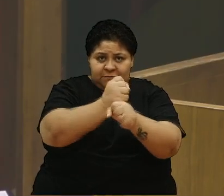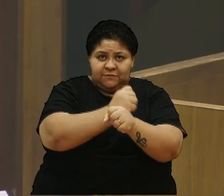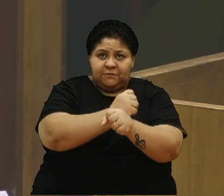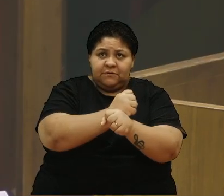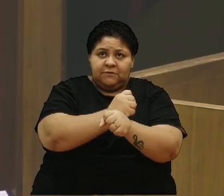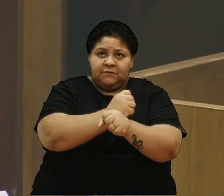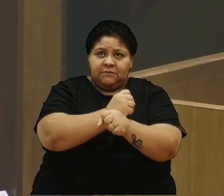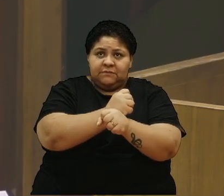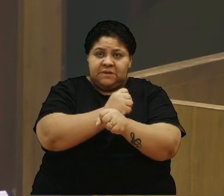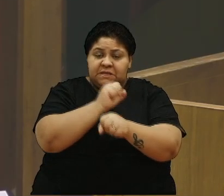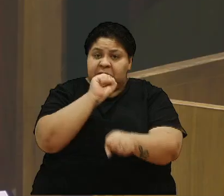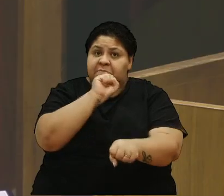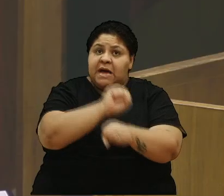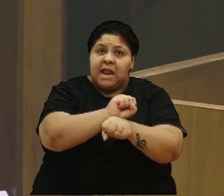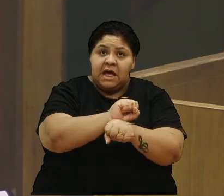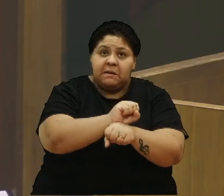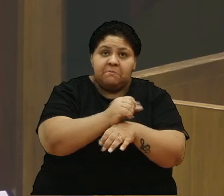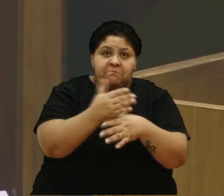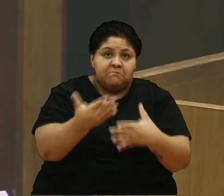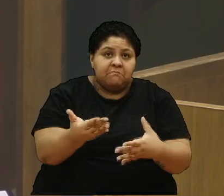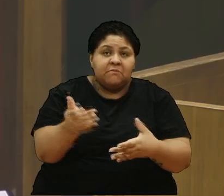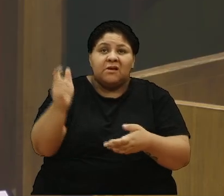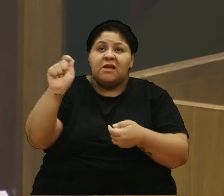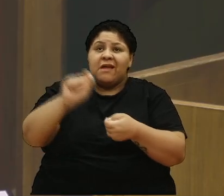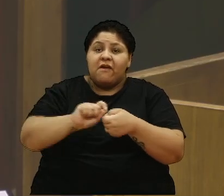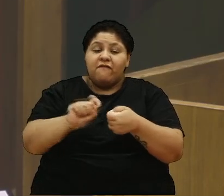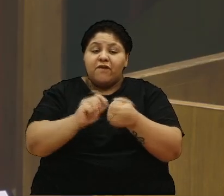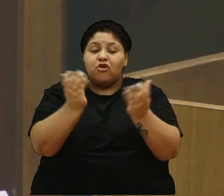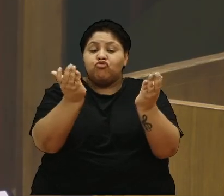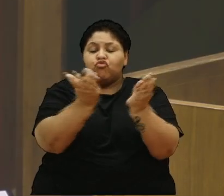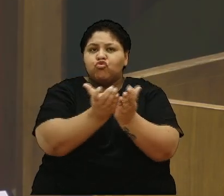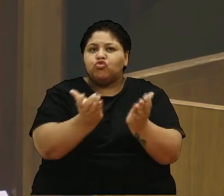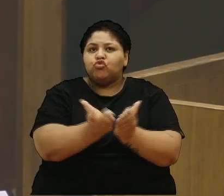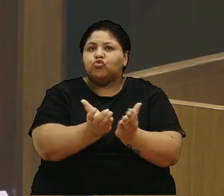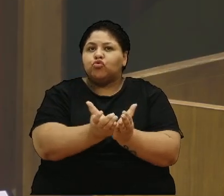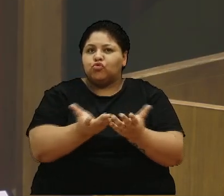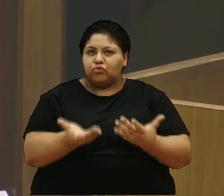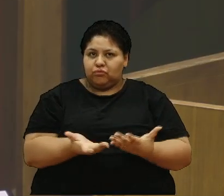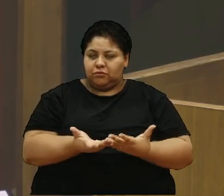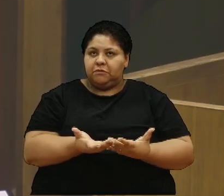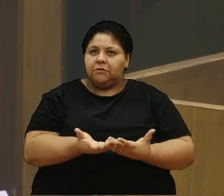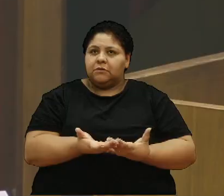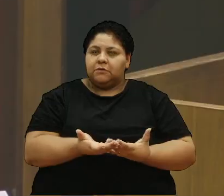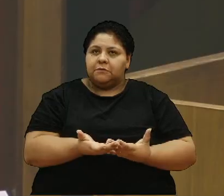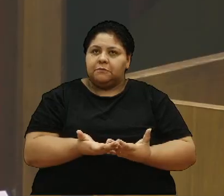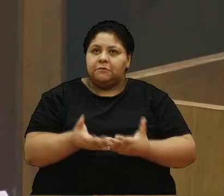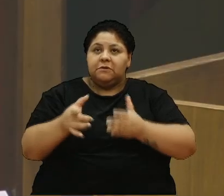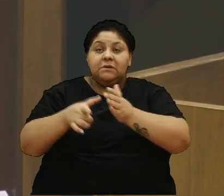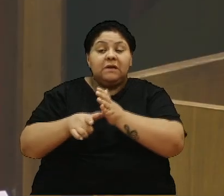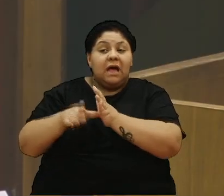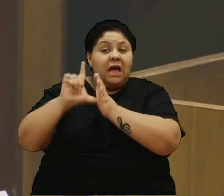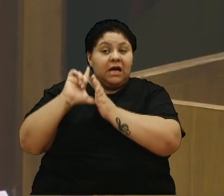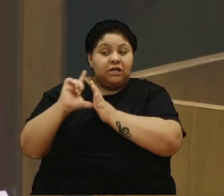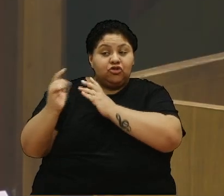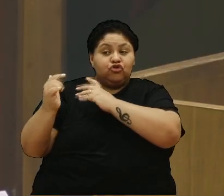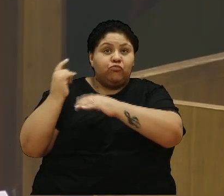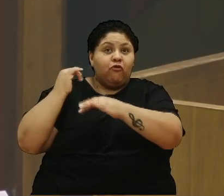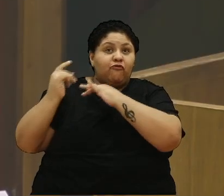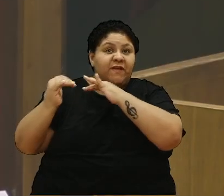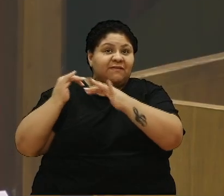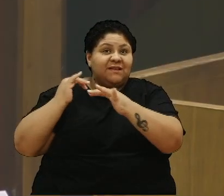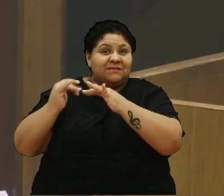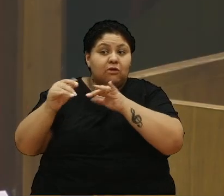dessas intervenções? É feito algum estudo de viabilidade de trânsito, de